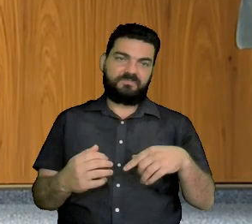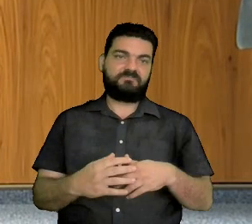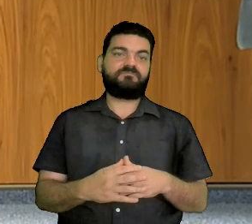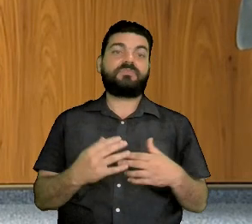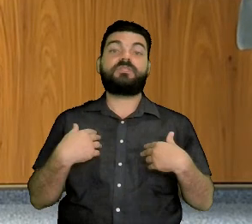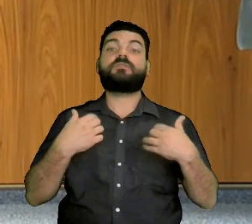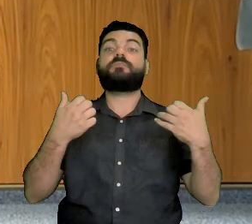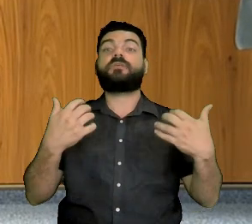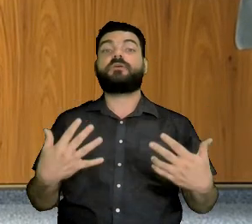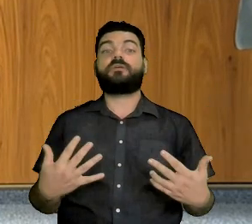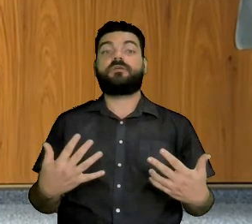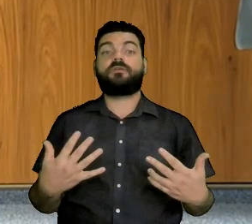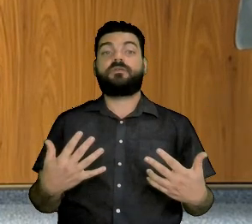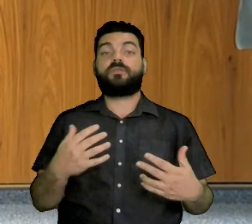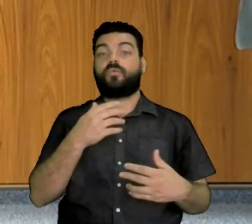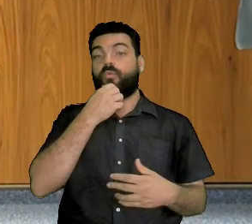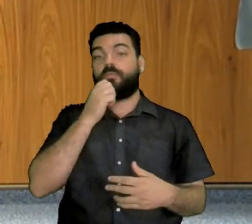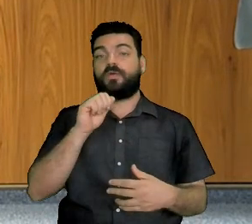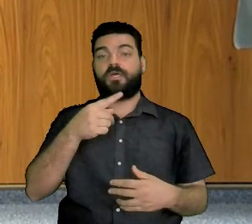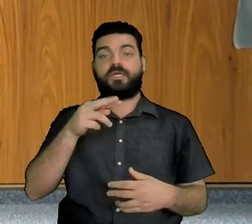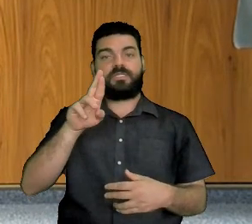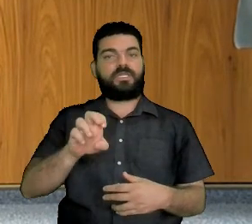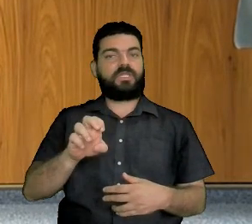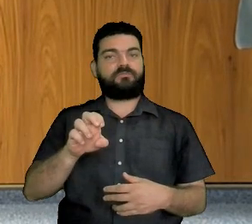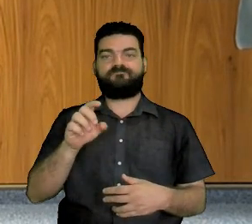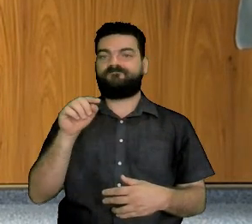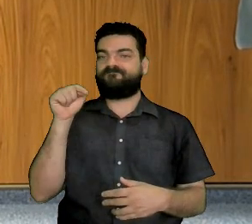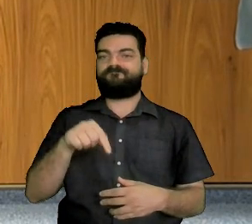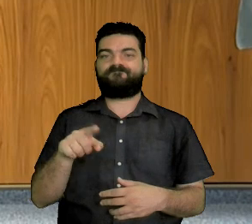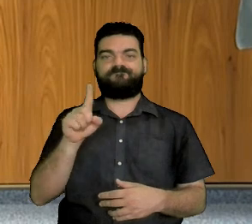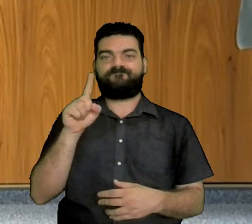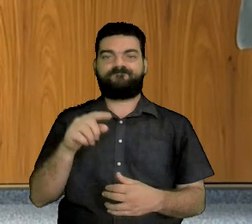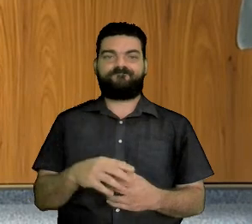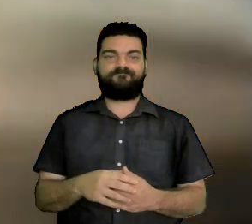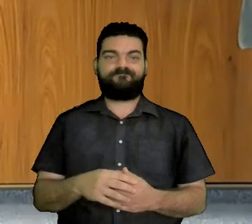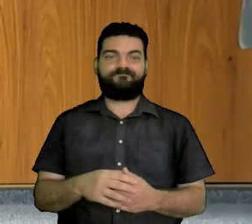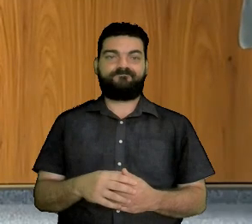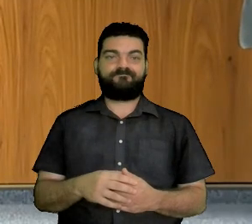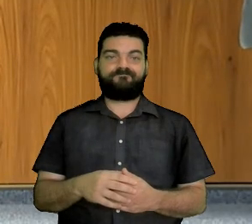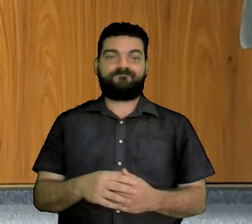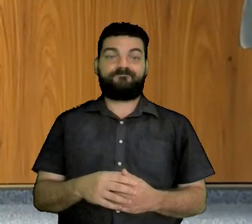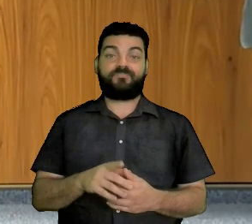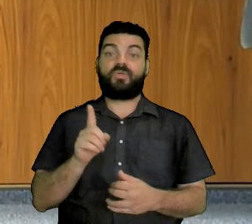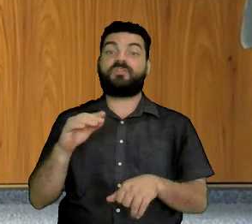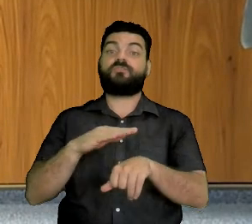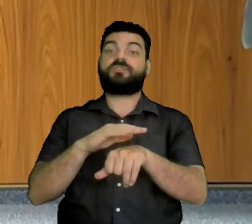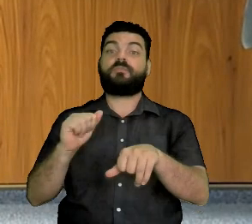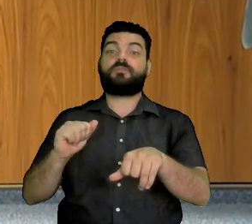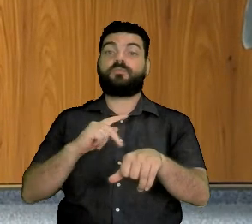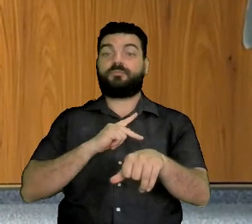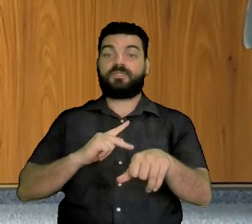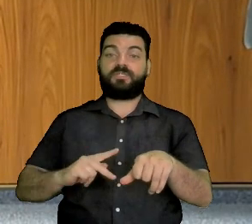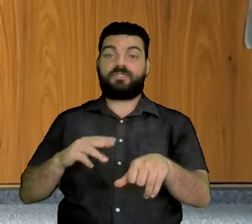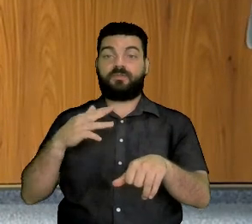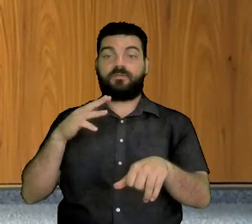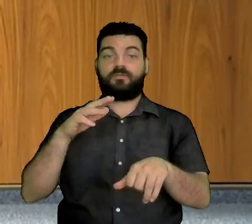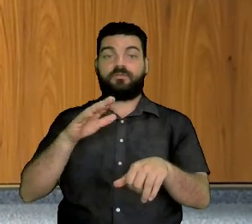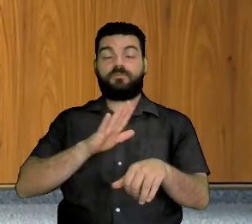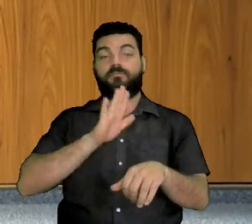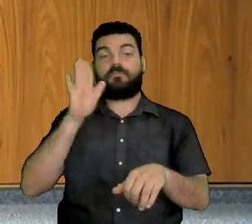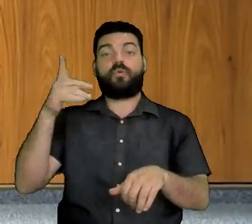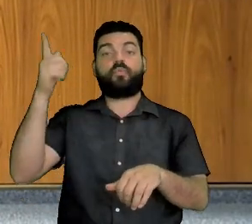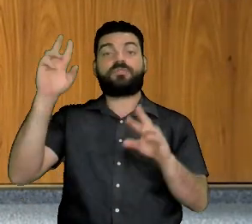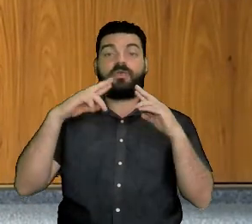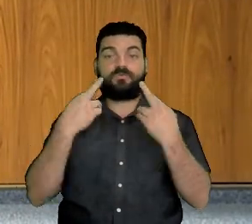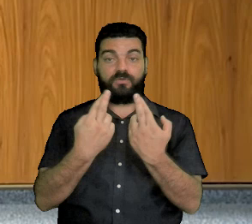justificar a impossibilidade do Dr. André Mendonça não estar presente aqui. Ele foi convocado pelo presidente da República para uma reunião,